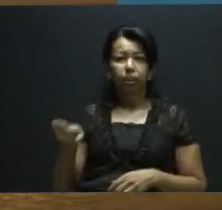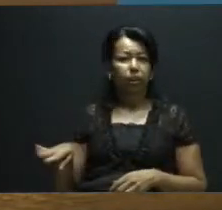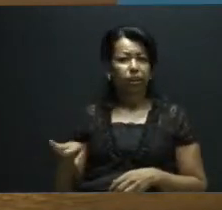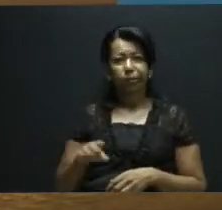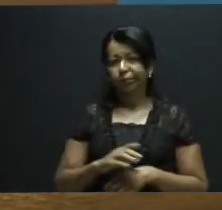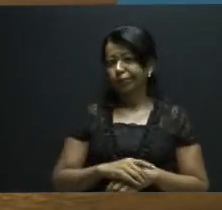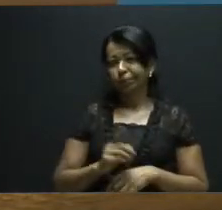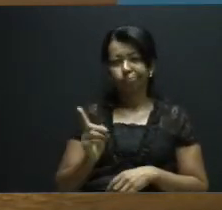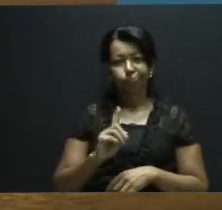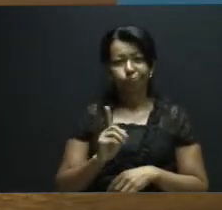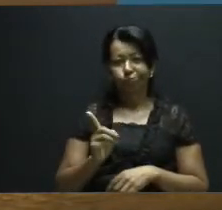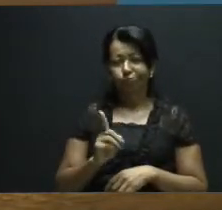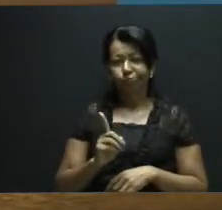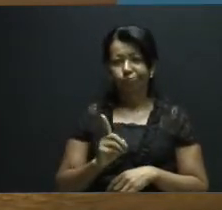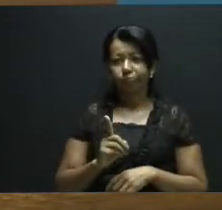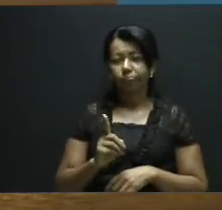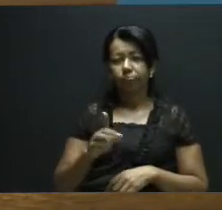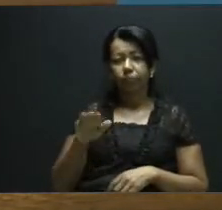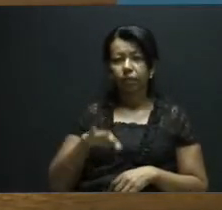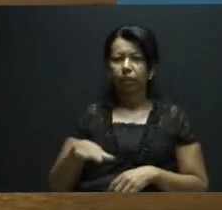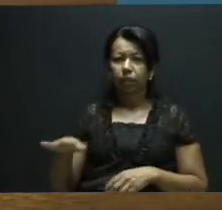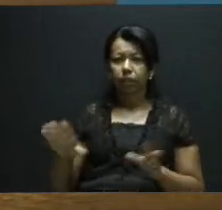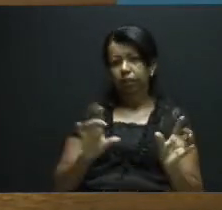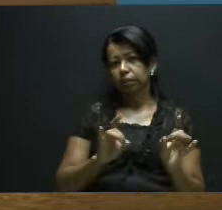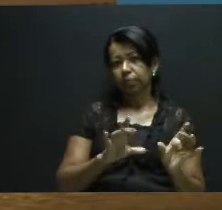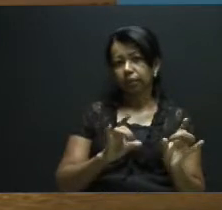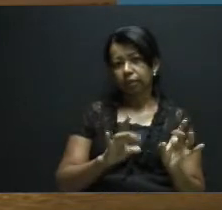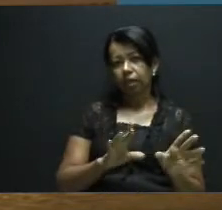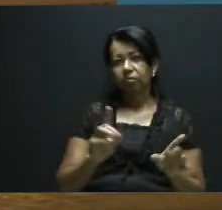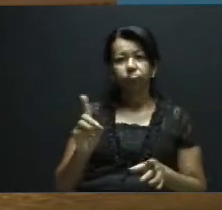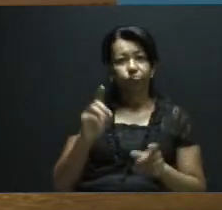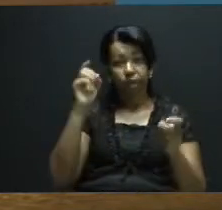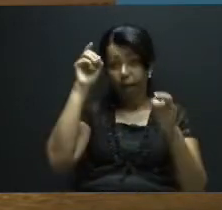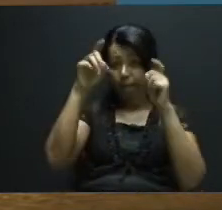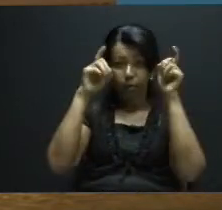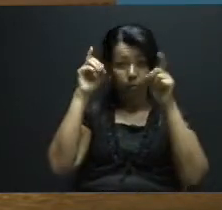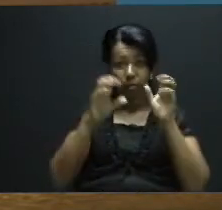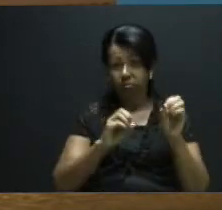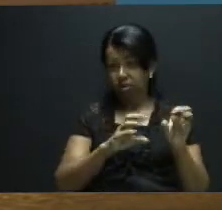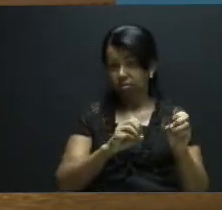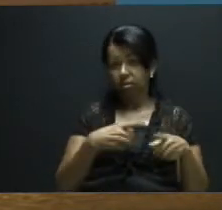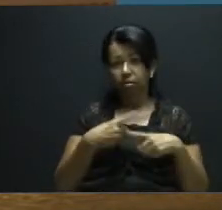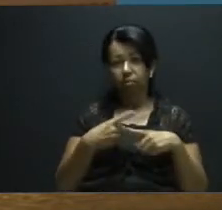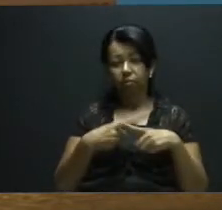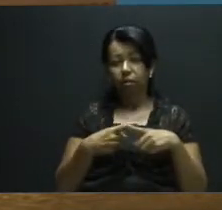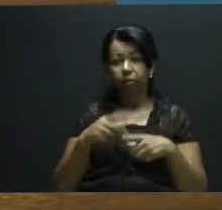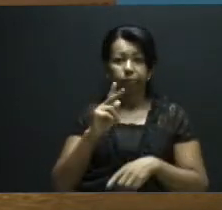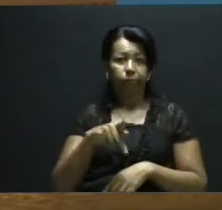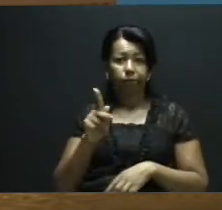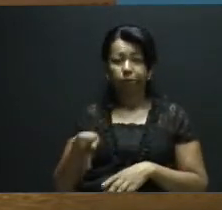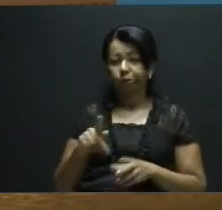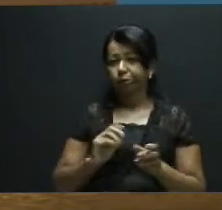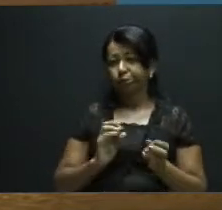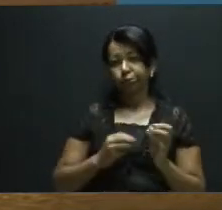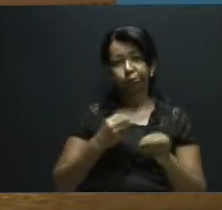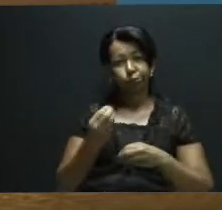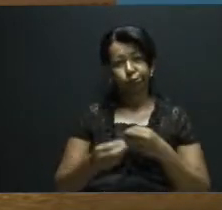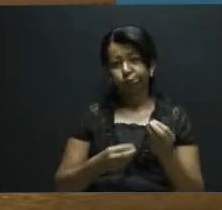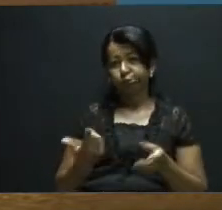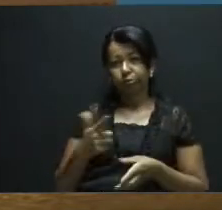com as nossas crianças especiais não está preocupado com a educação porque mexeu com o professor acham que a educação